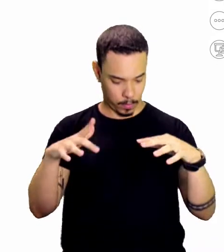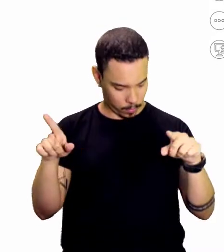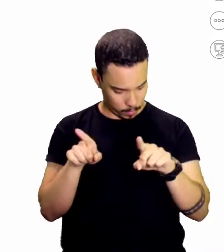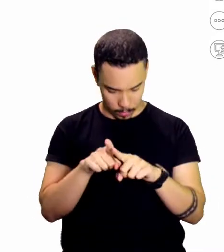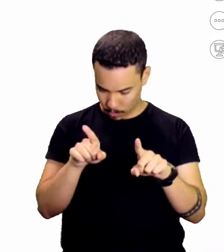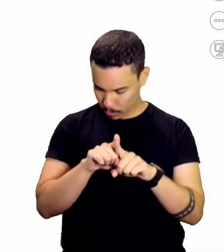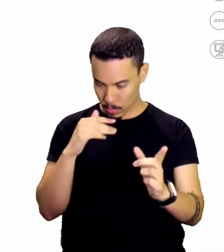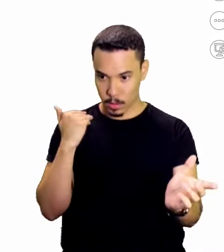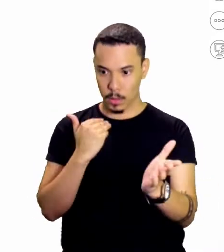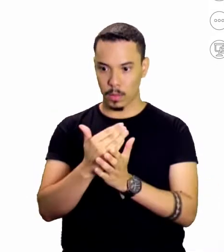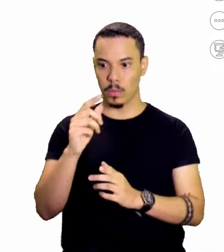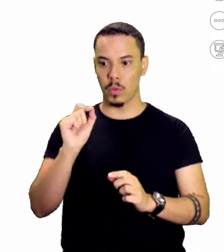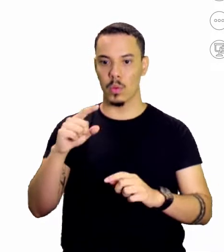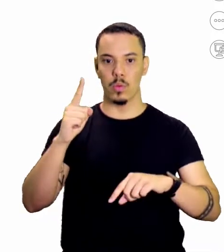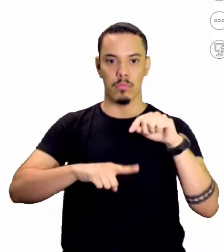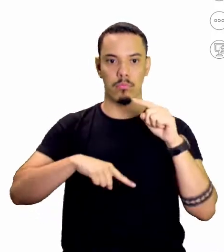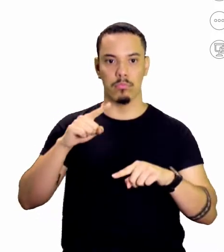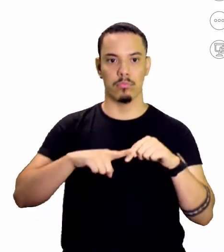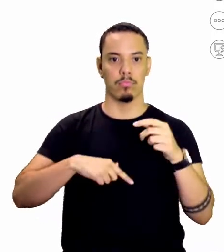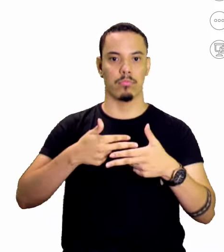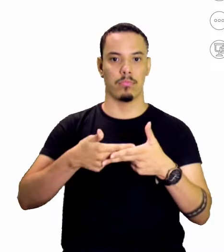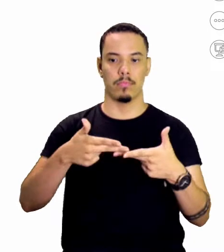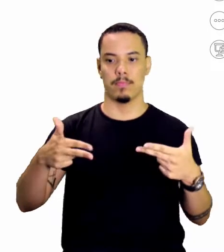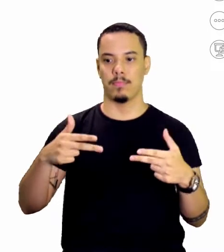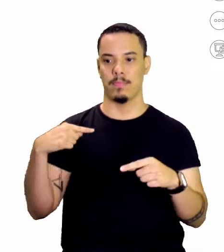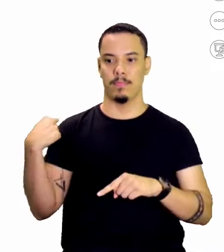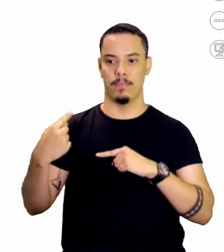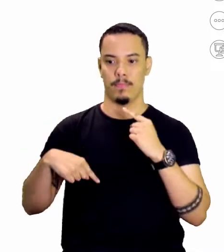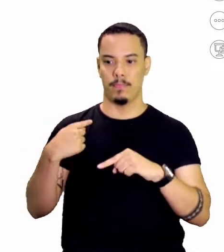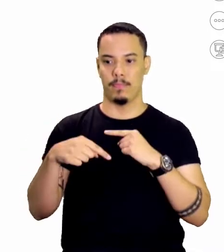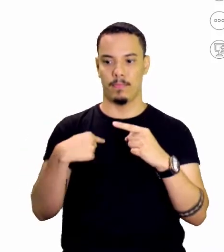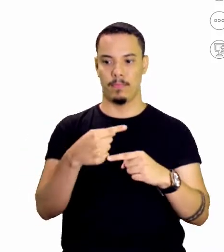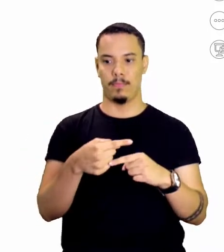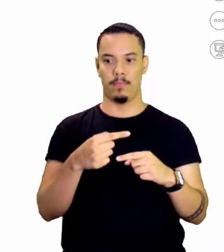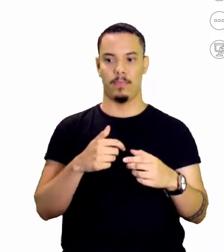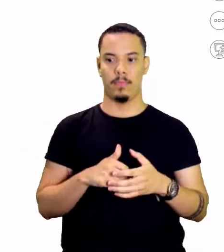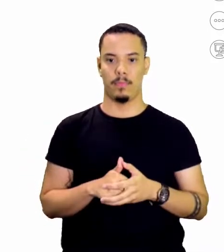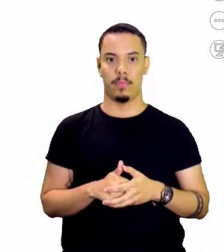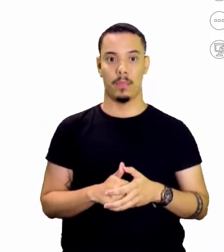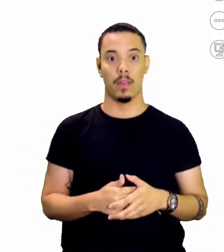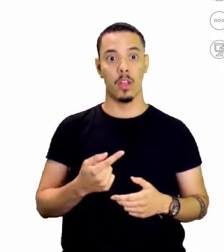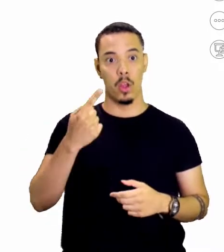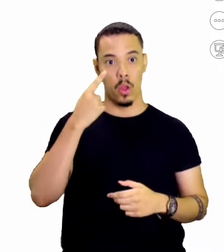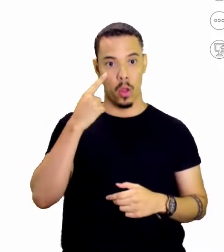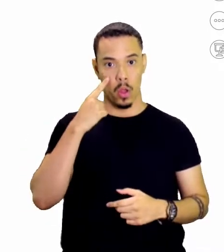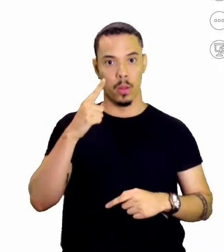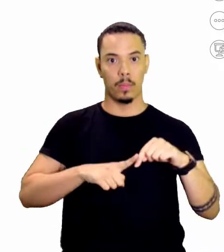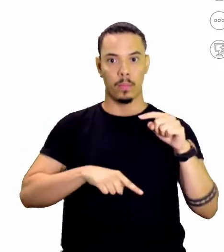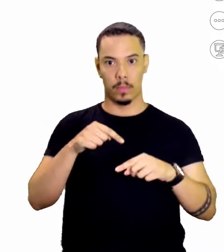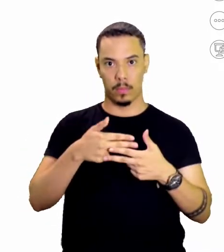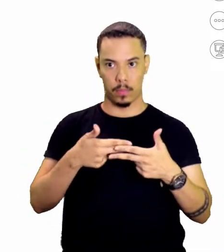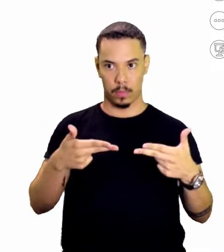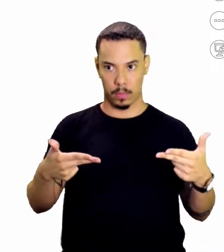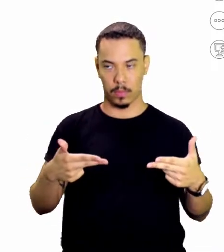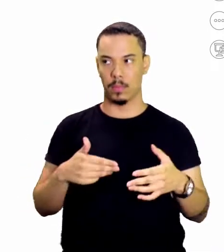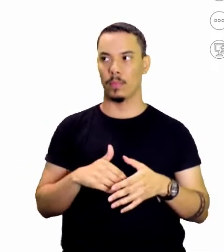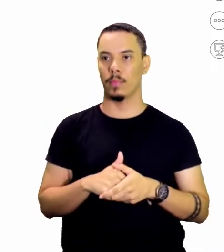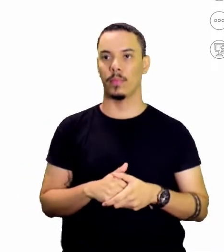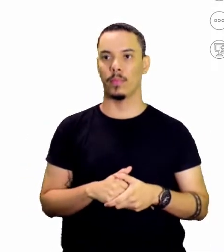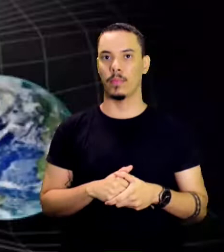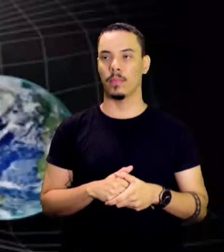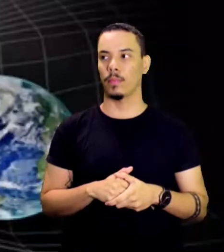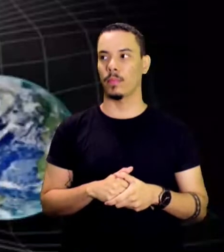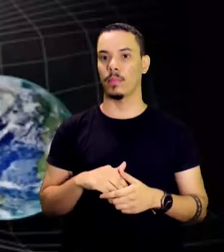começando pela posição do objeto e sua trajetória Olha o objeto nós falamos aqui o pessoal danadinho aqui